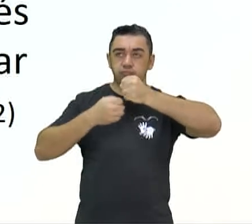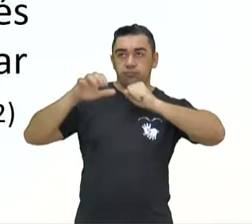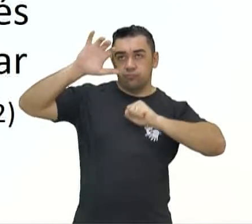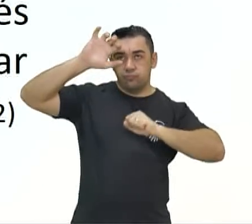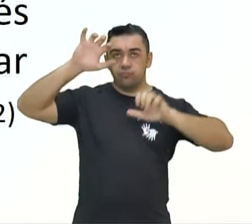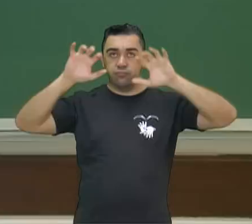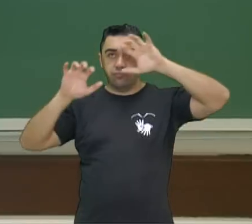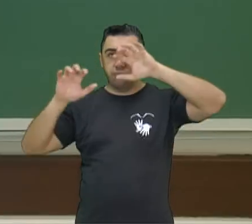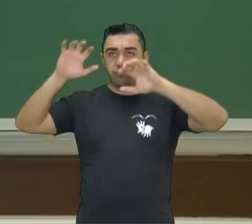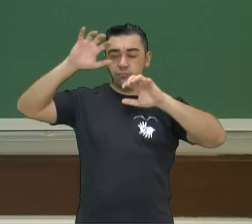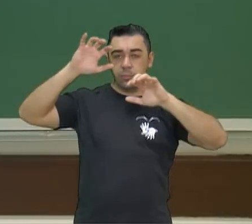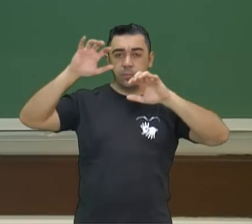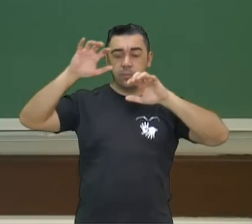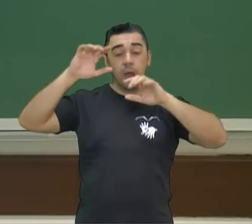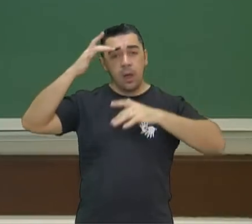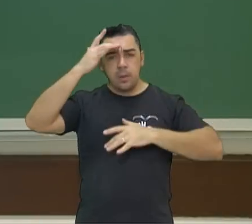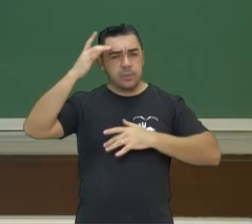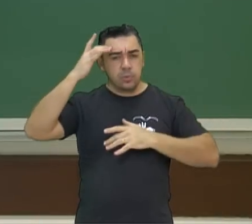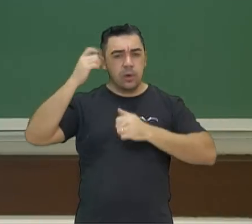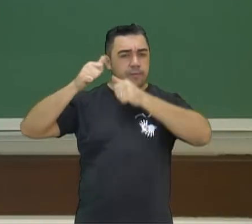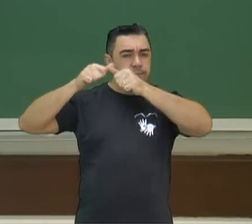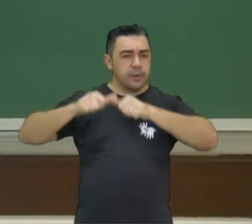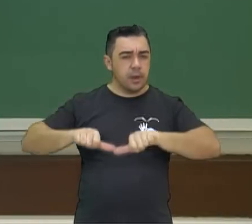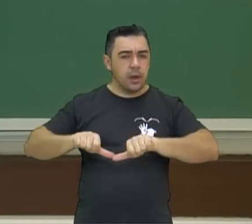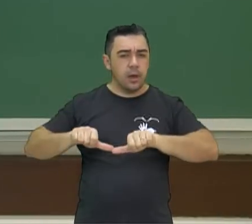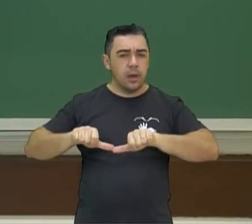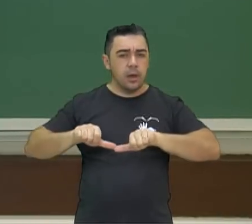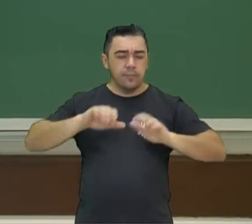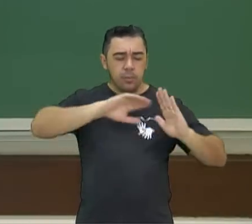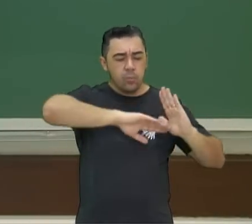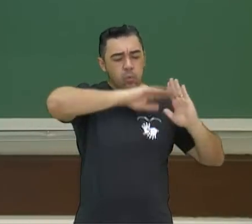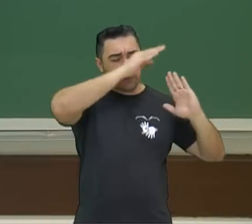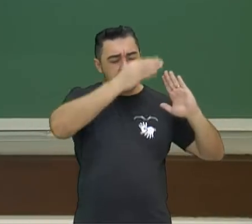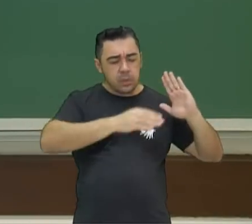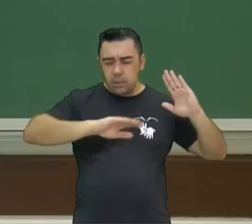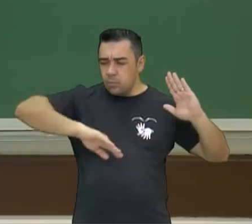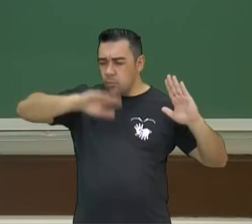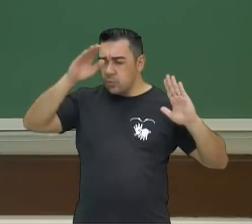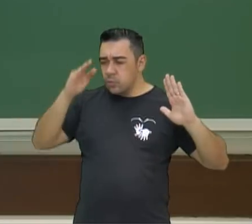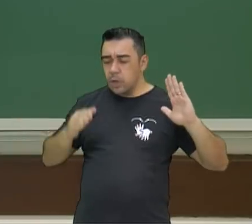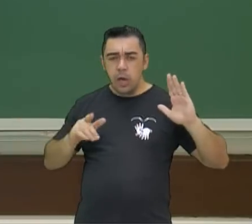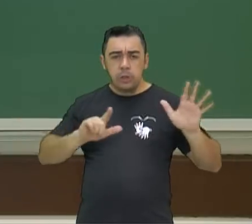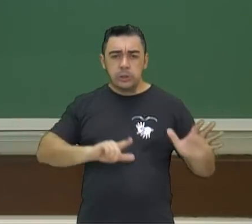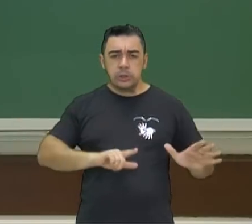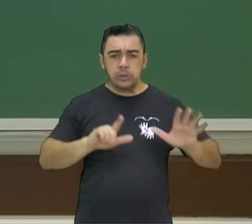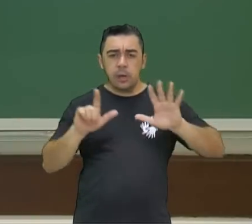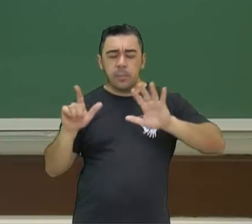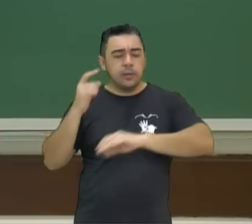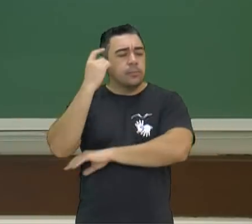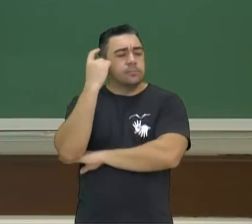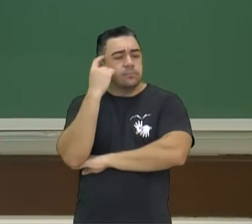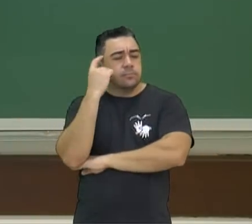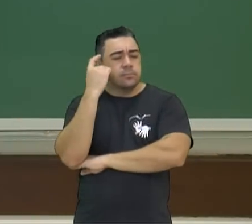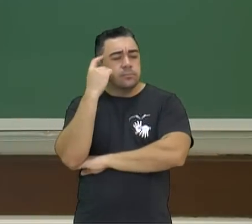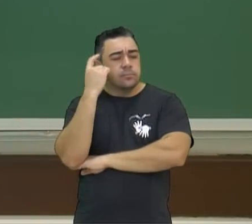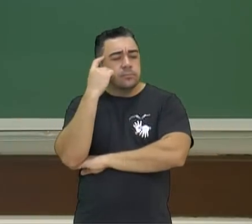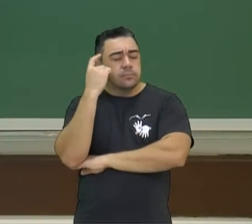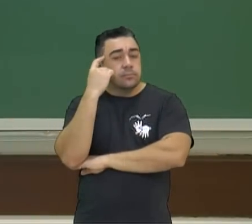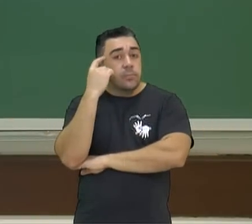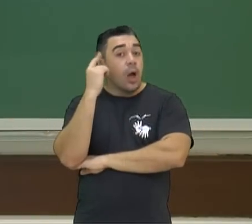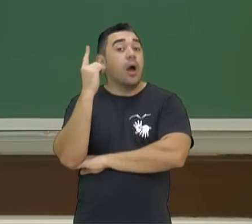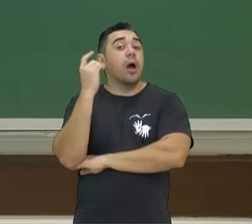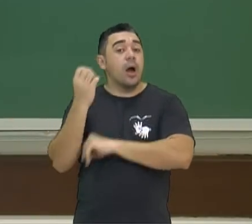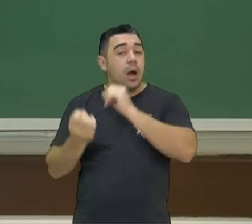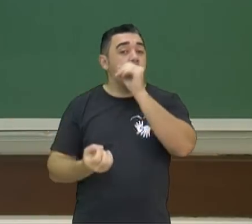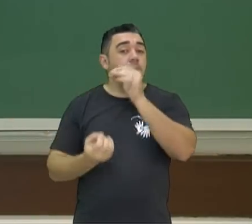acampados por semanas. Então, naquele meio do acampamento, da natureza, foram criando alguma coisa para se entreterem, para passar